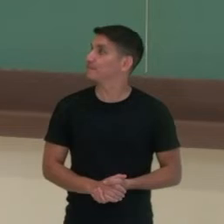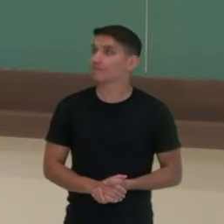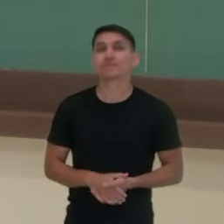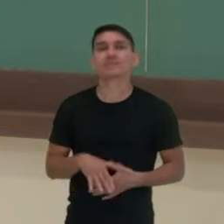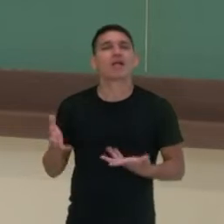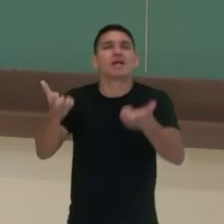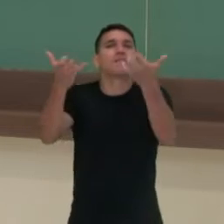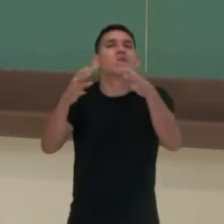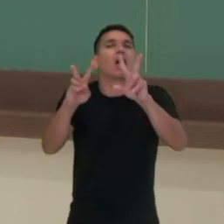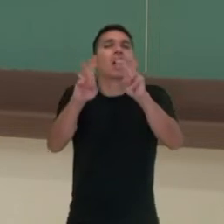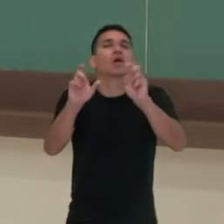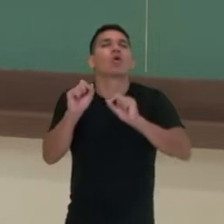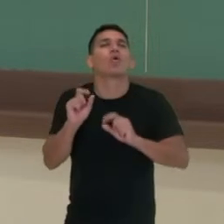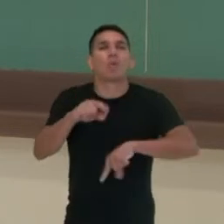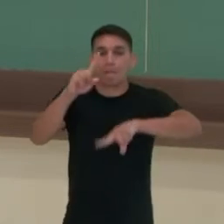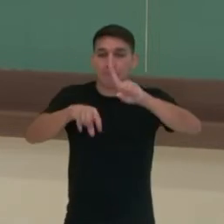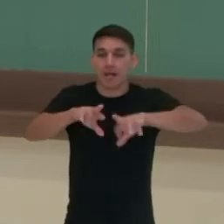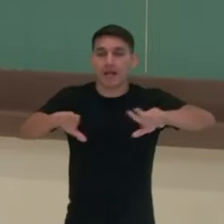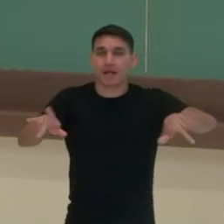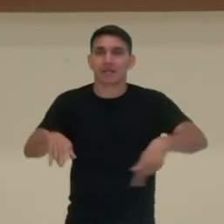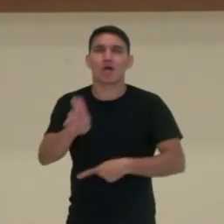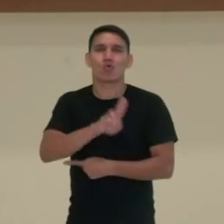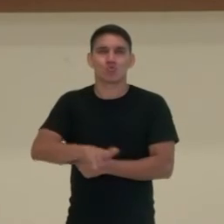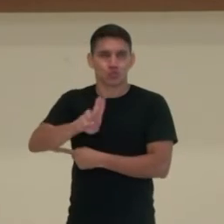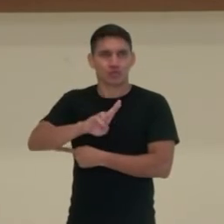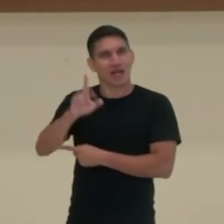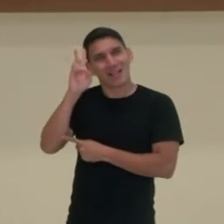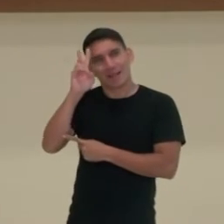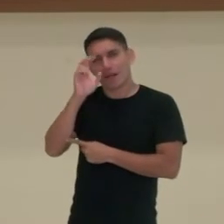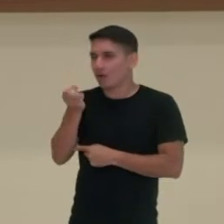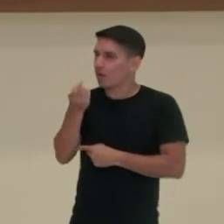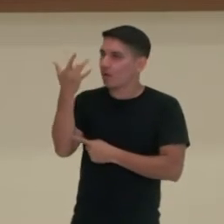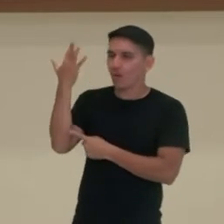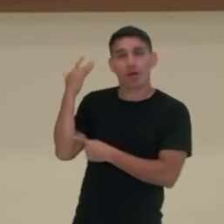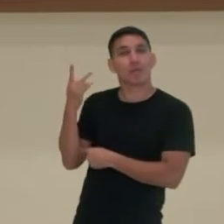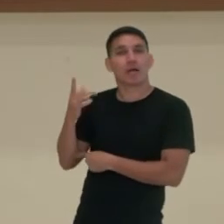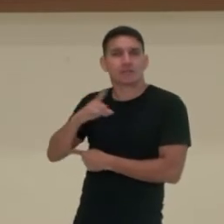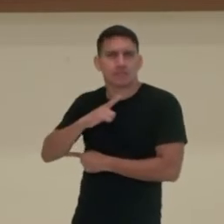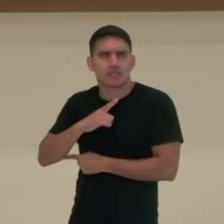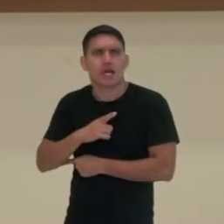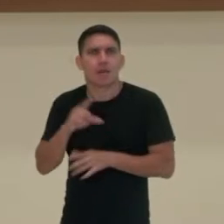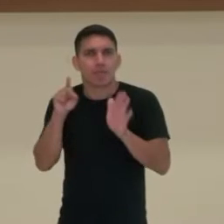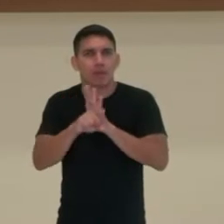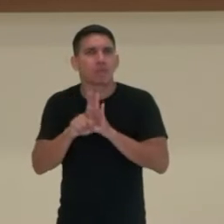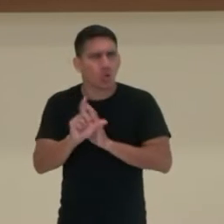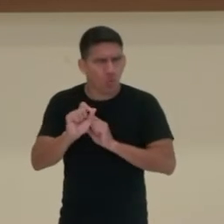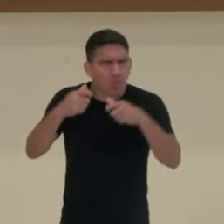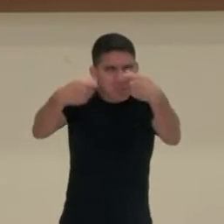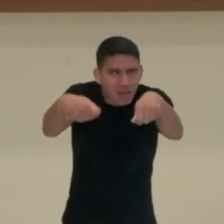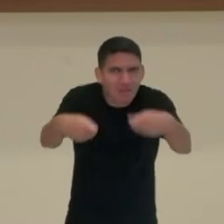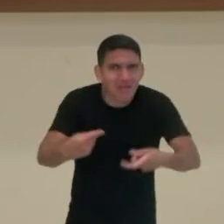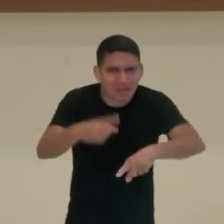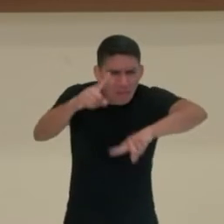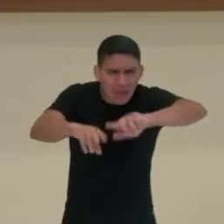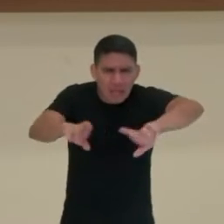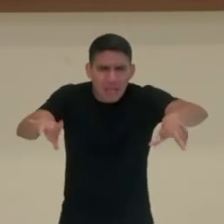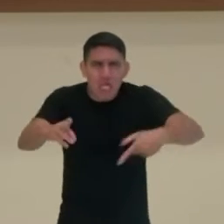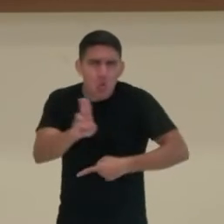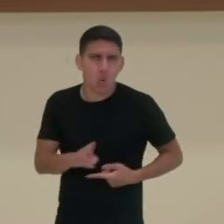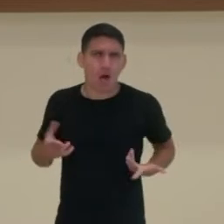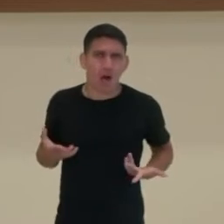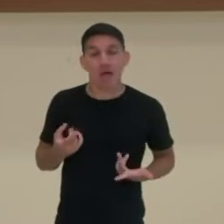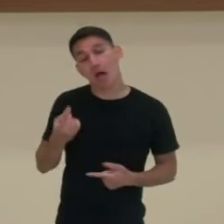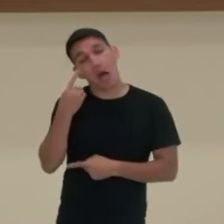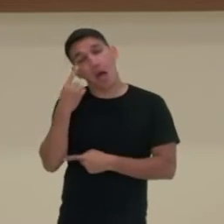Vamos falar um pouquinho sobre os equipamentos de ginástica. Lembra que uma das perguntas era sobre equipamentos, se a gente precisava de equipamentos ou não? Vamos